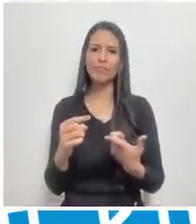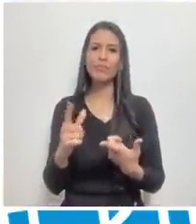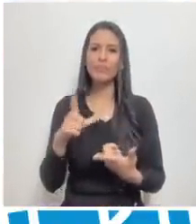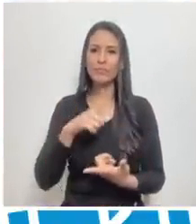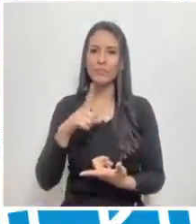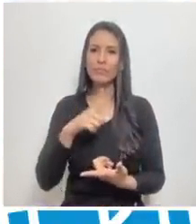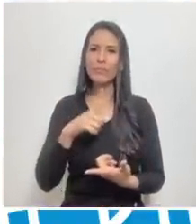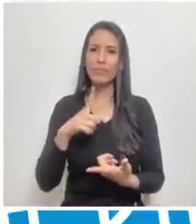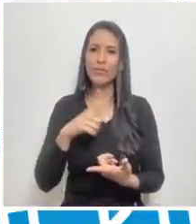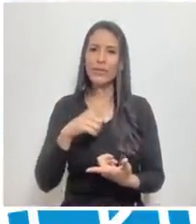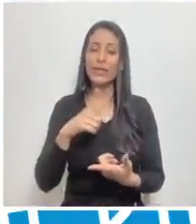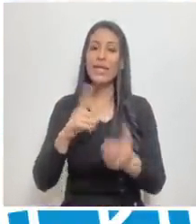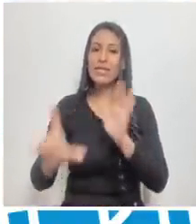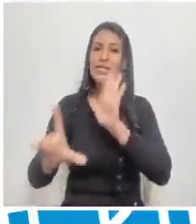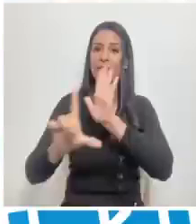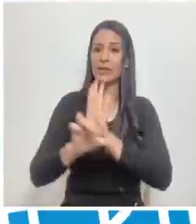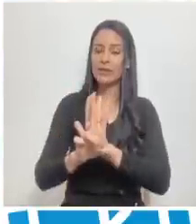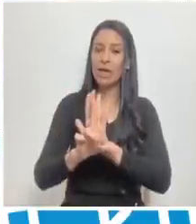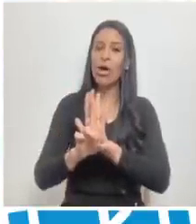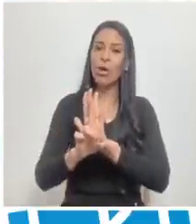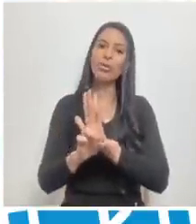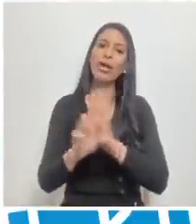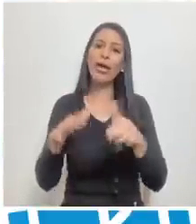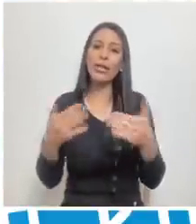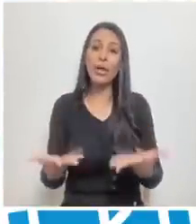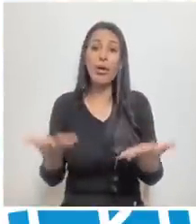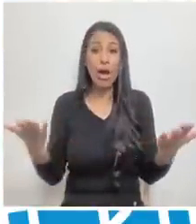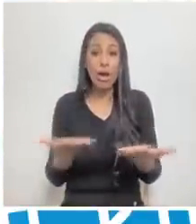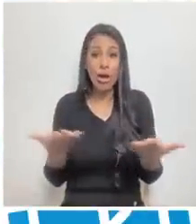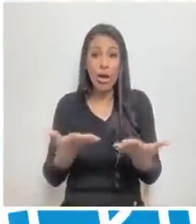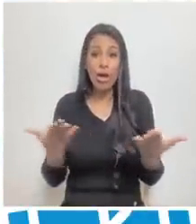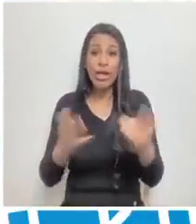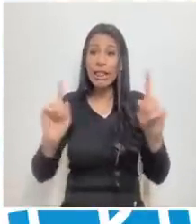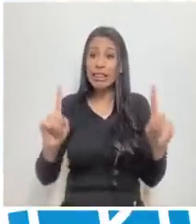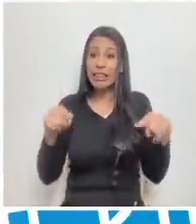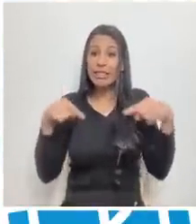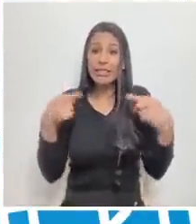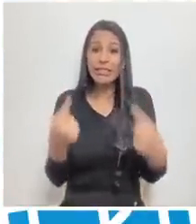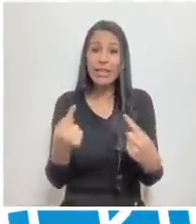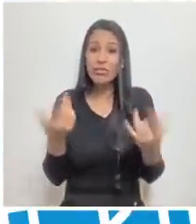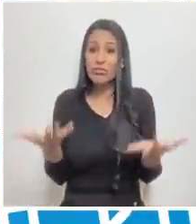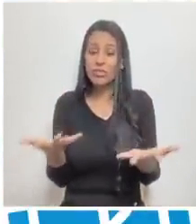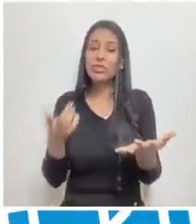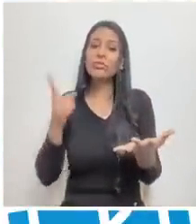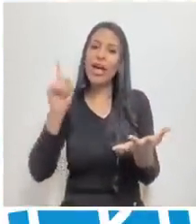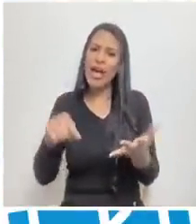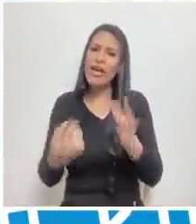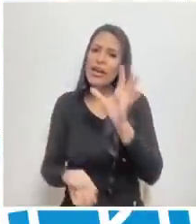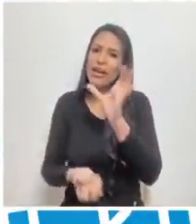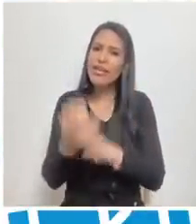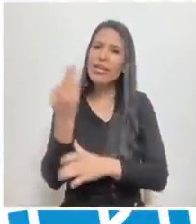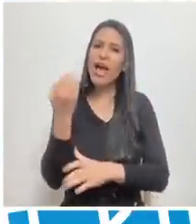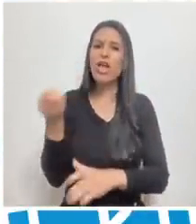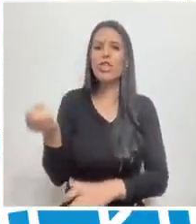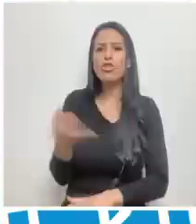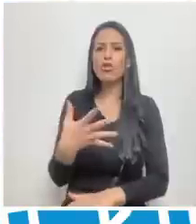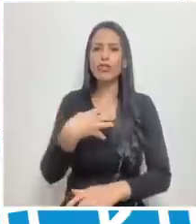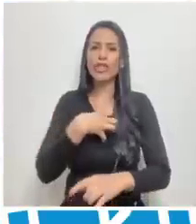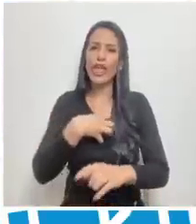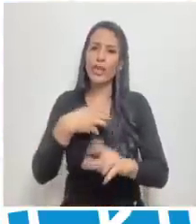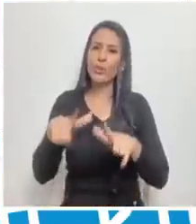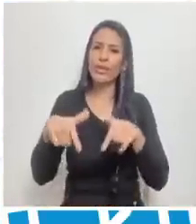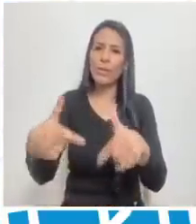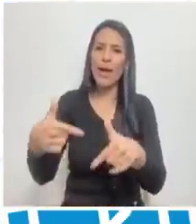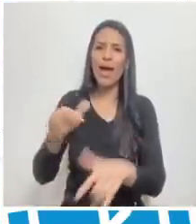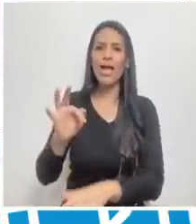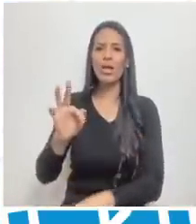na legislação. O nosso desafio agora é construir um novo framework para esse novo SAEB que todos